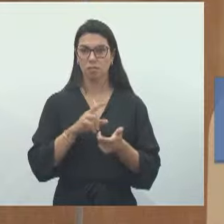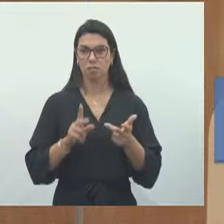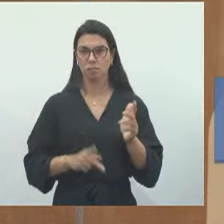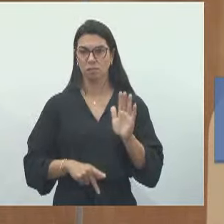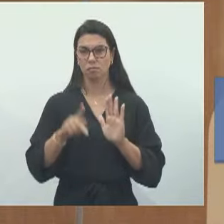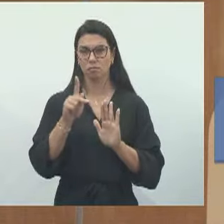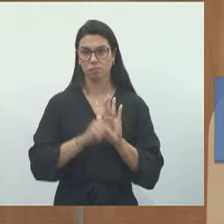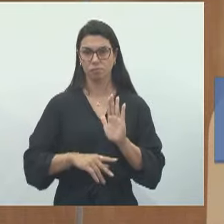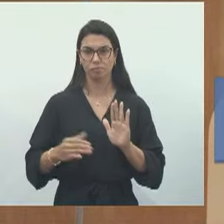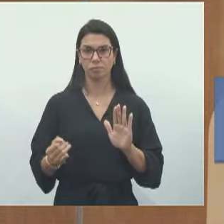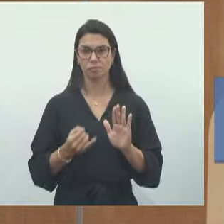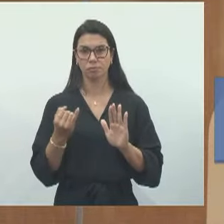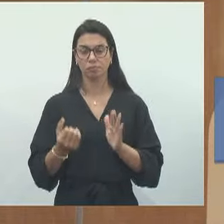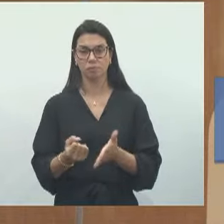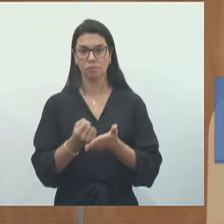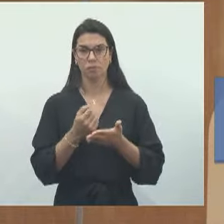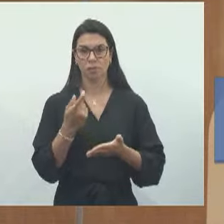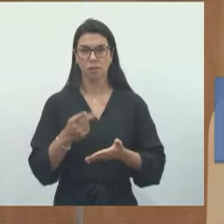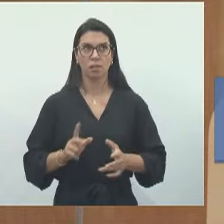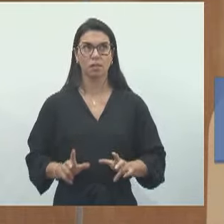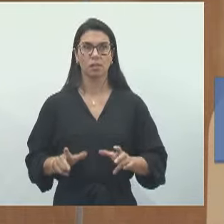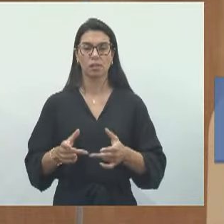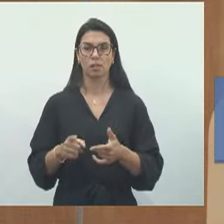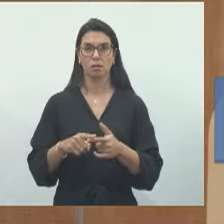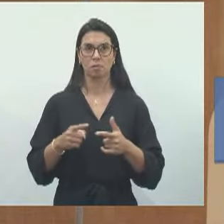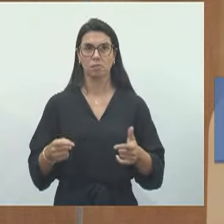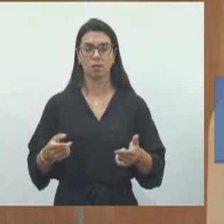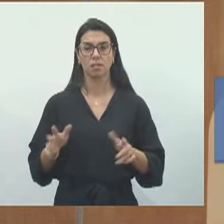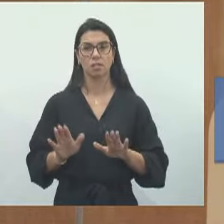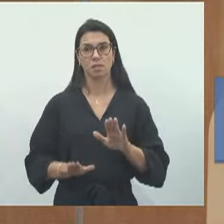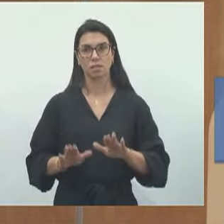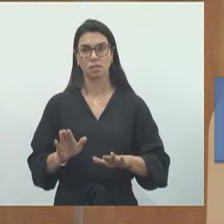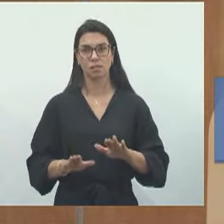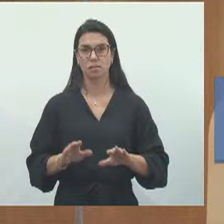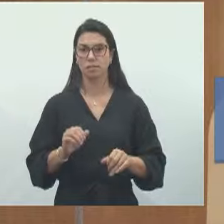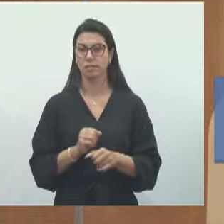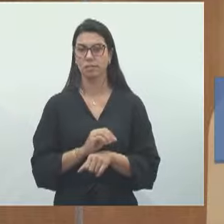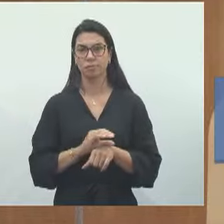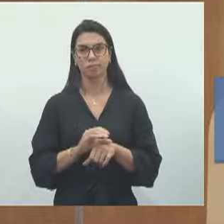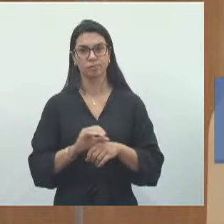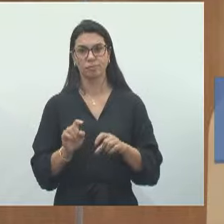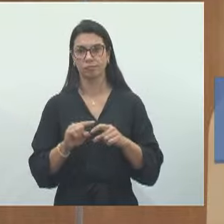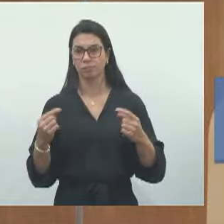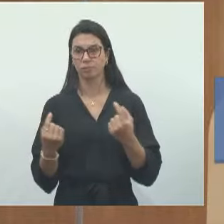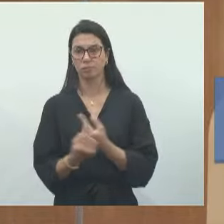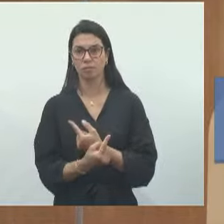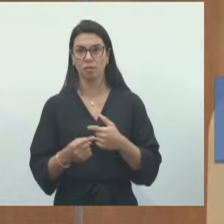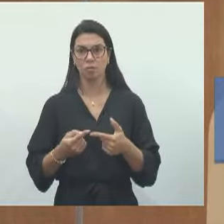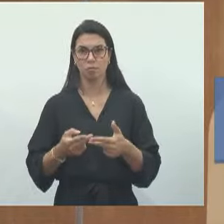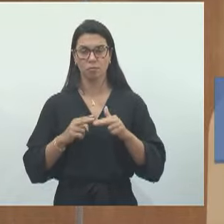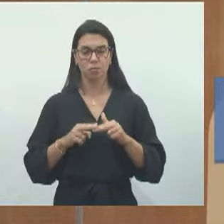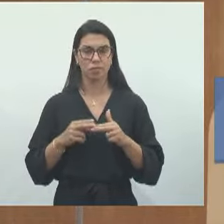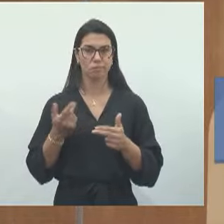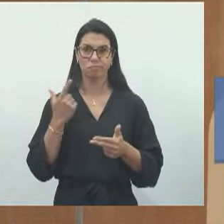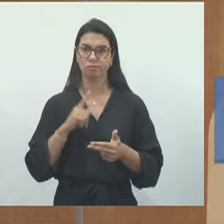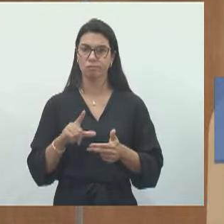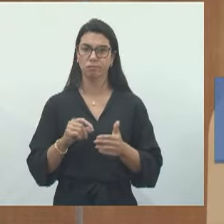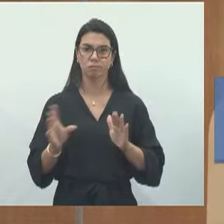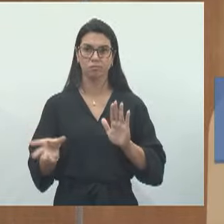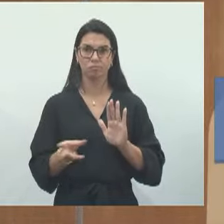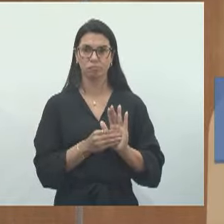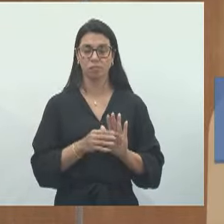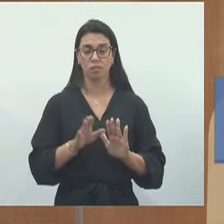que a gente pode trazer para essa casa, mas muitas vezes é inconstitucional e não conseguimos colocar aqui, e às vezes a população